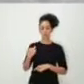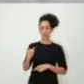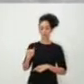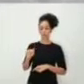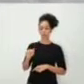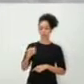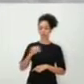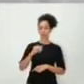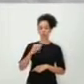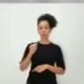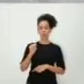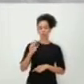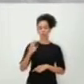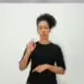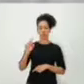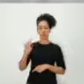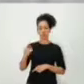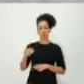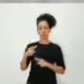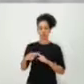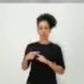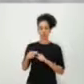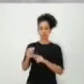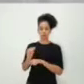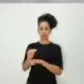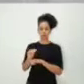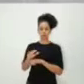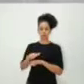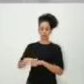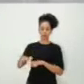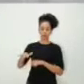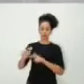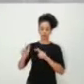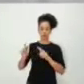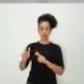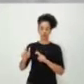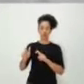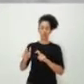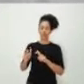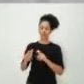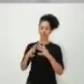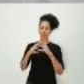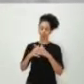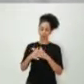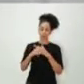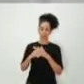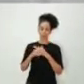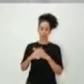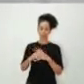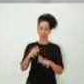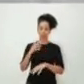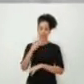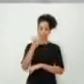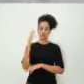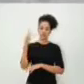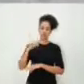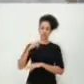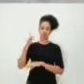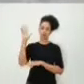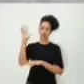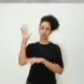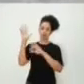Itália porque a conservação Geral do local está complicada árvores com muitos Galhos